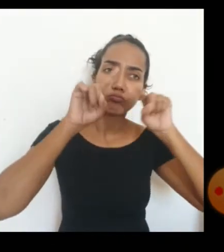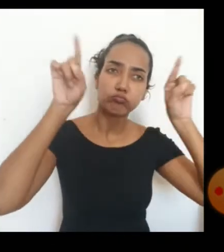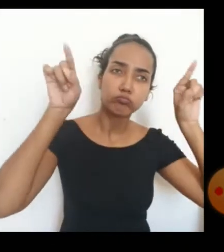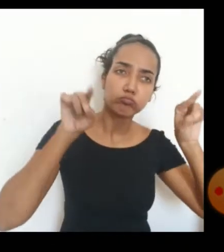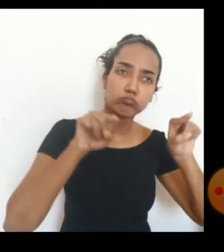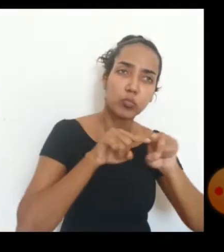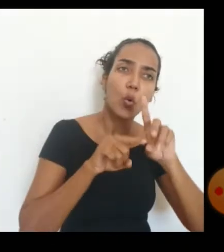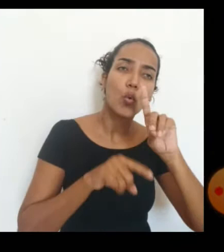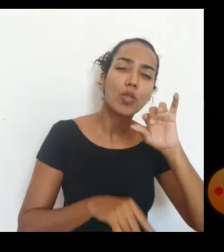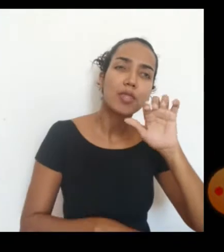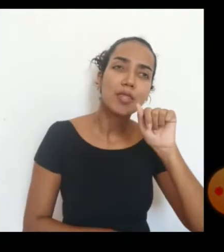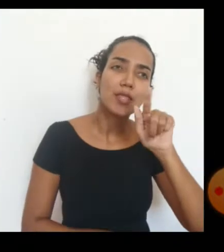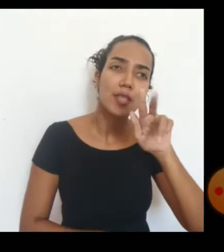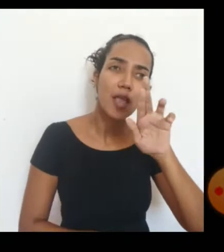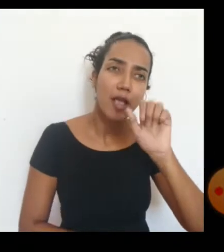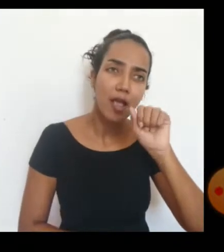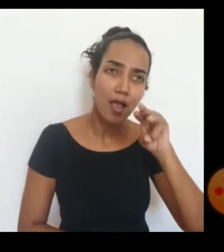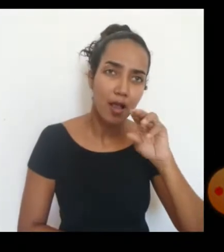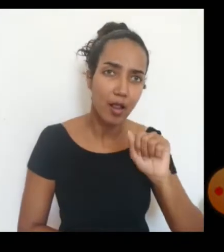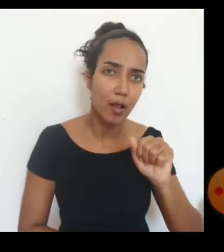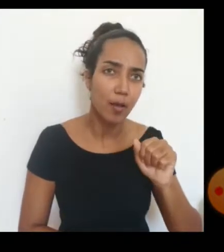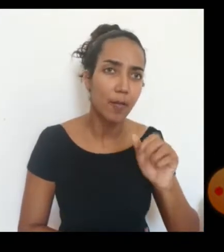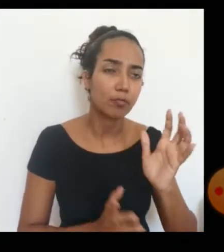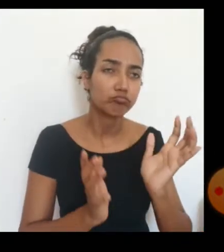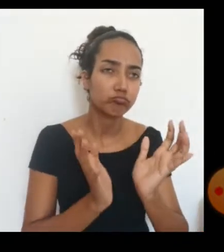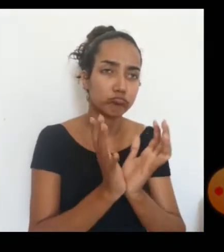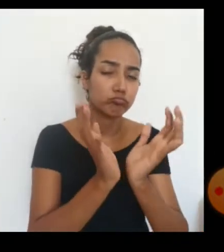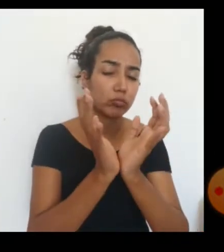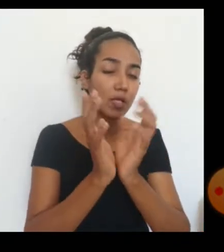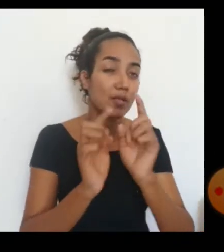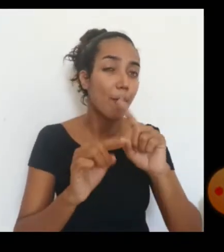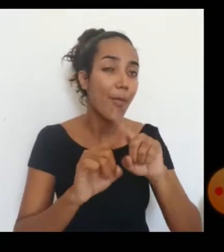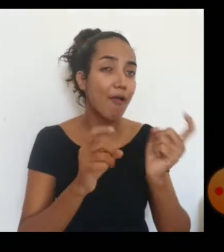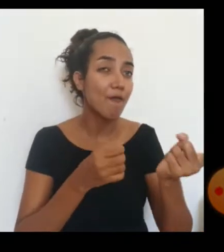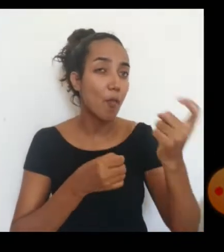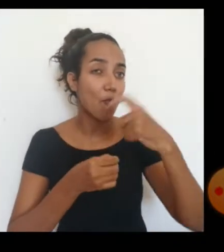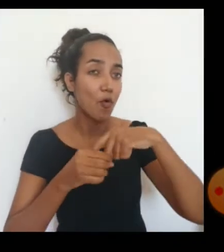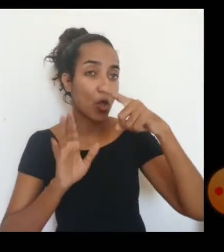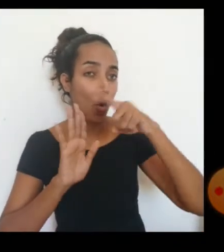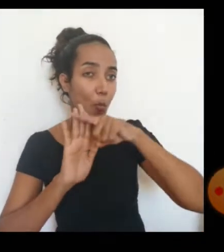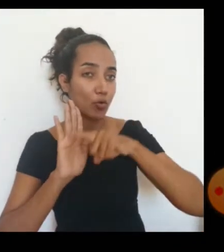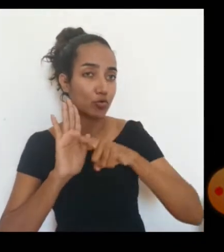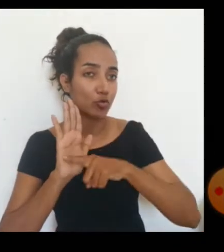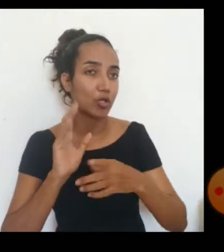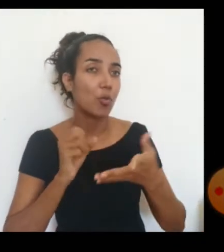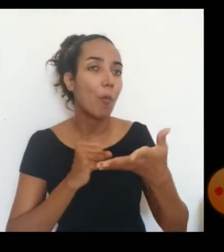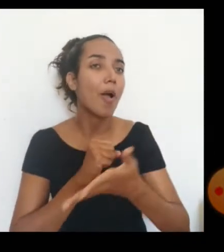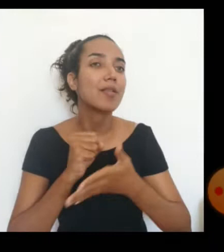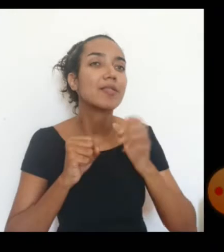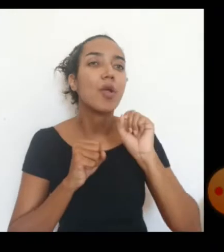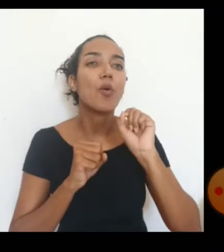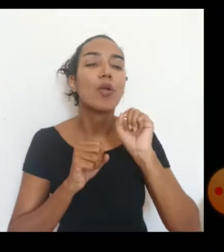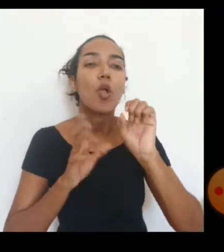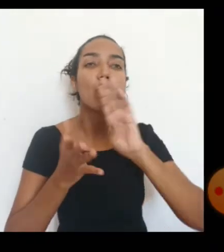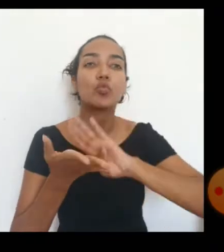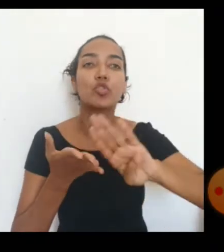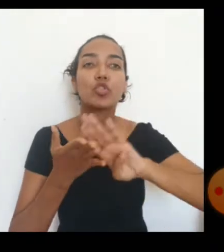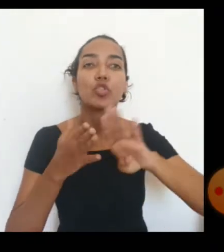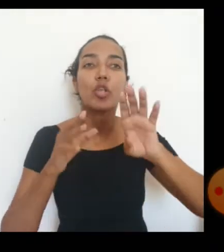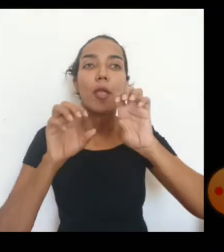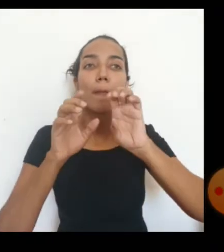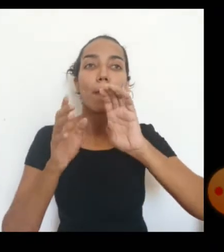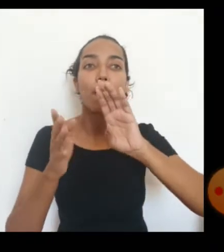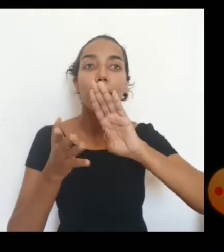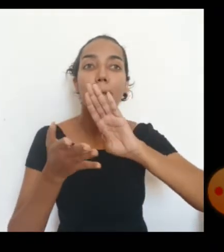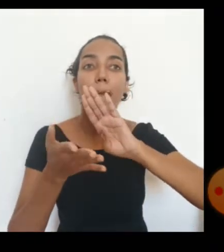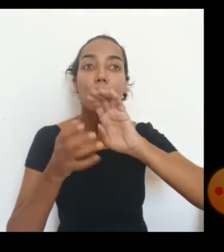possui. Mas vamos voltar ao exemplo básico que a gente tem discutido até então, que é o exemplo do sistema bancário. Então aqui, o